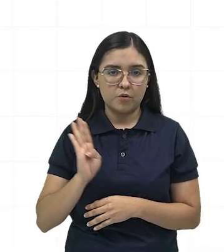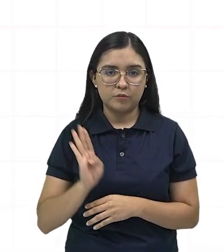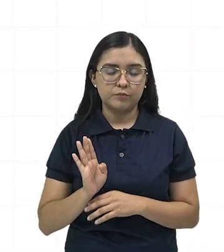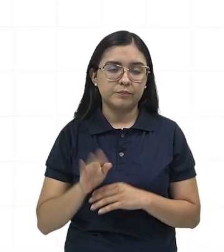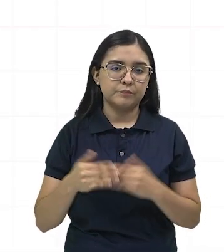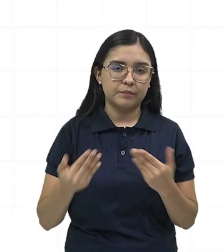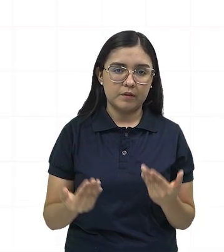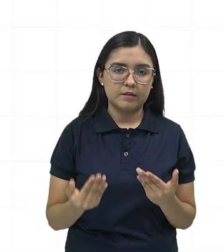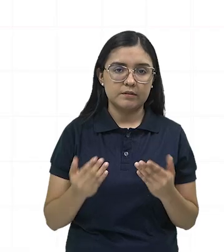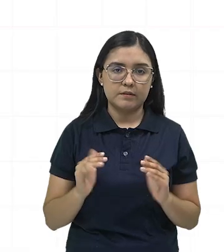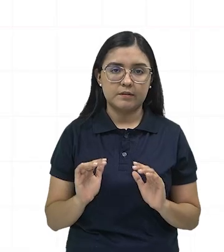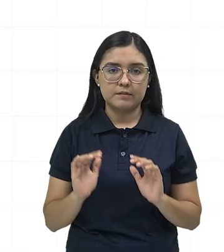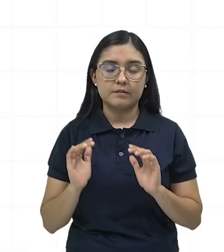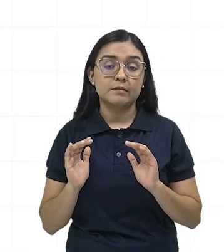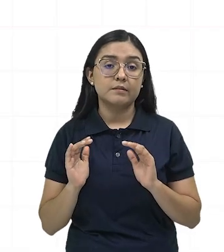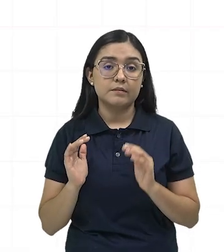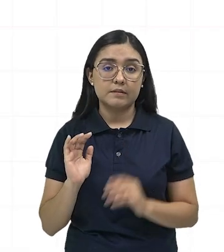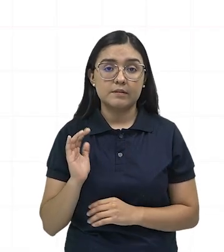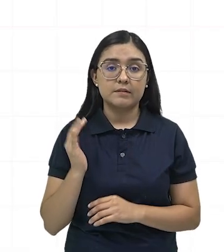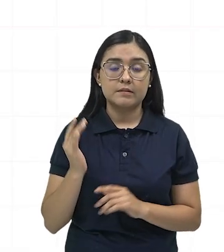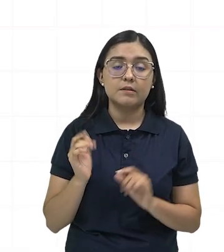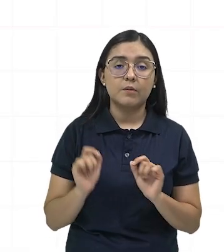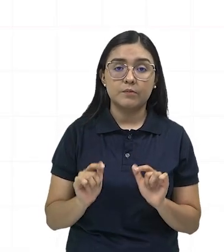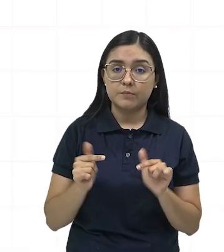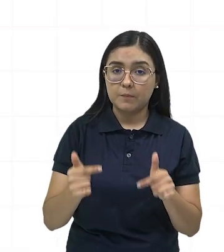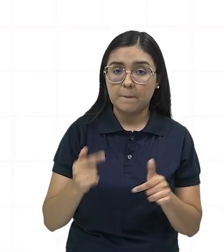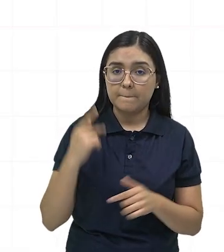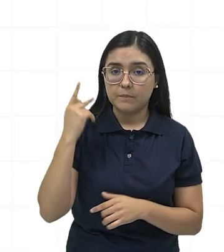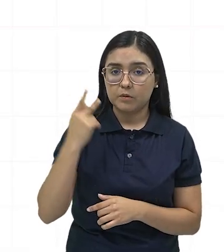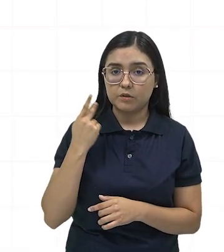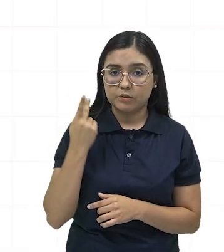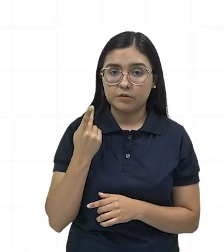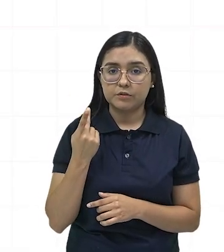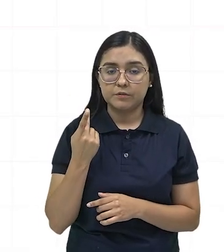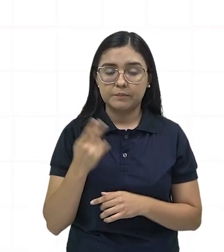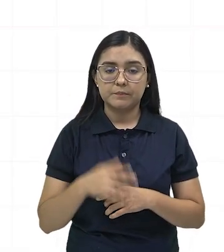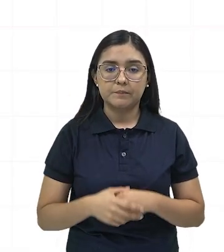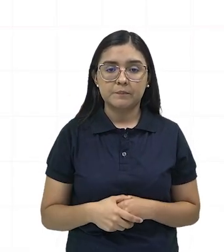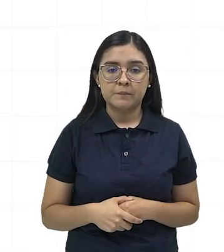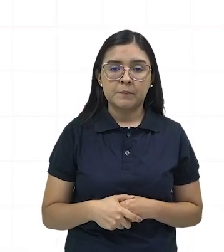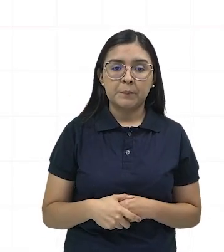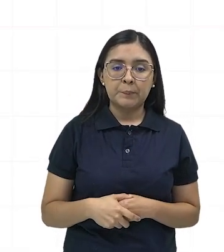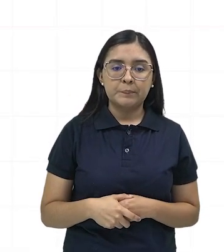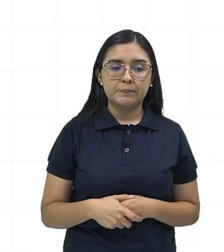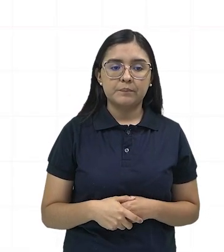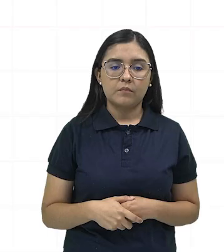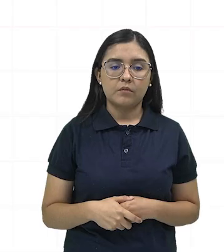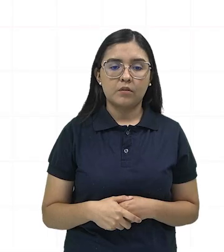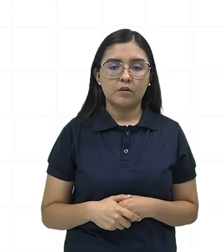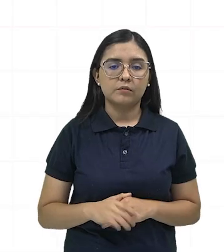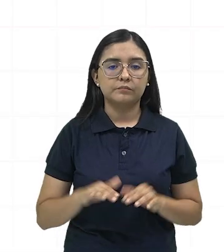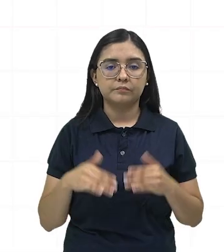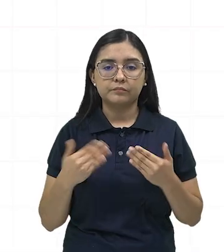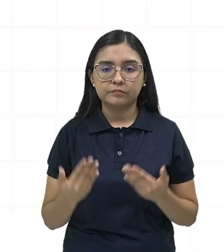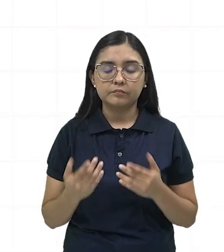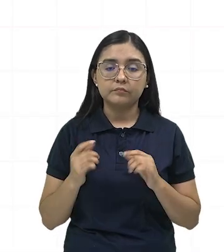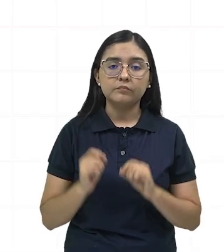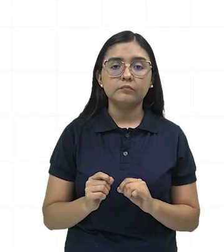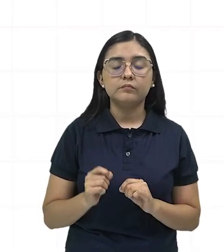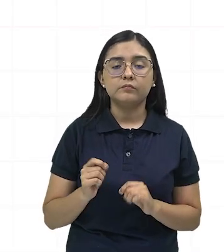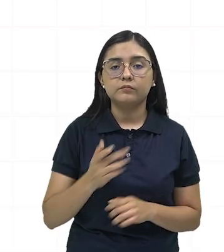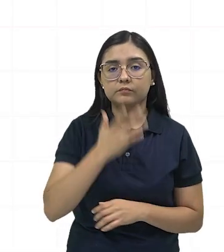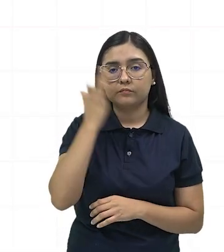Essa ação aí política e econômica de jogar o chá no mar, certo? Os ingleses, então,